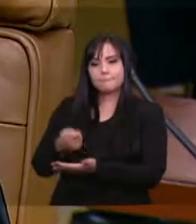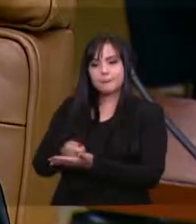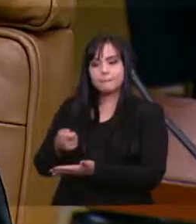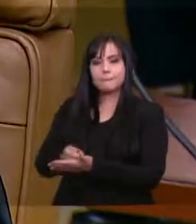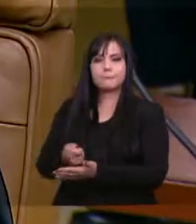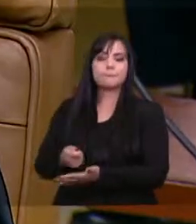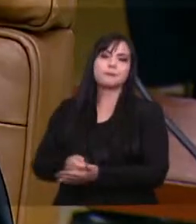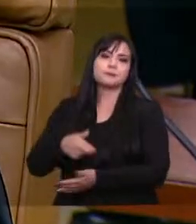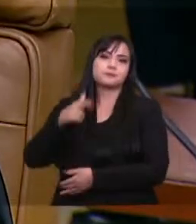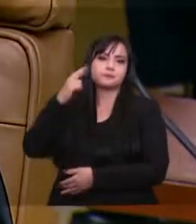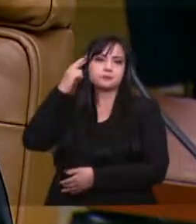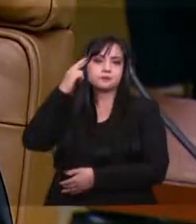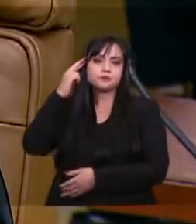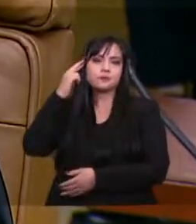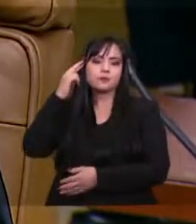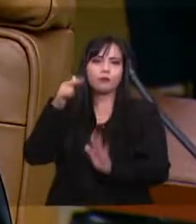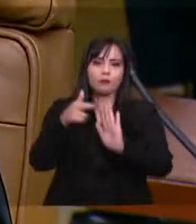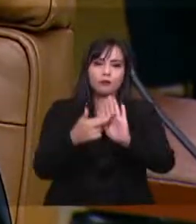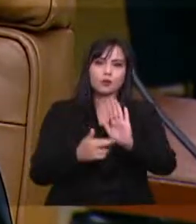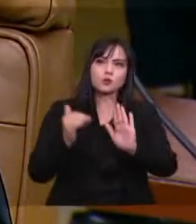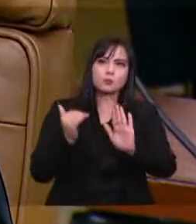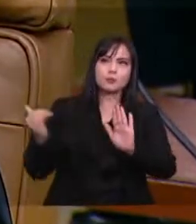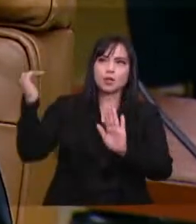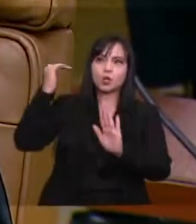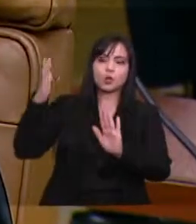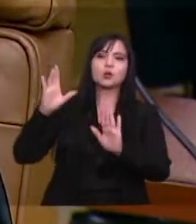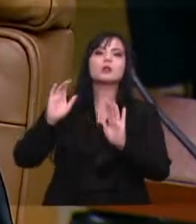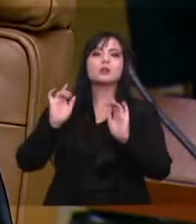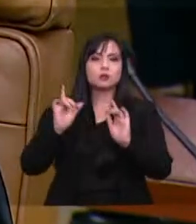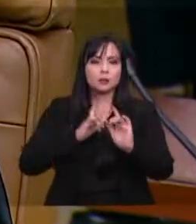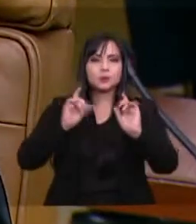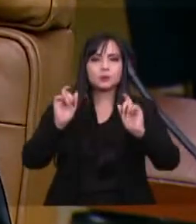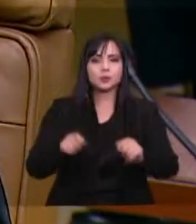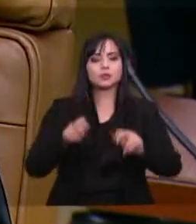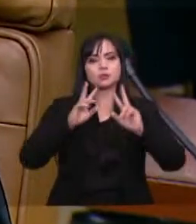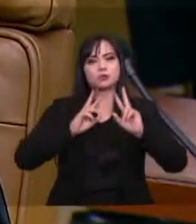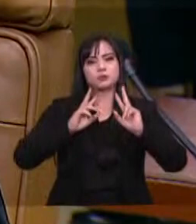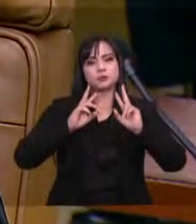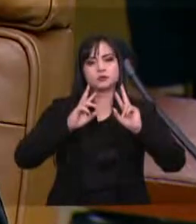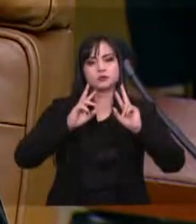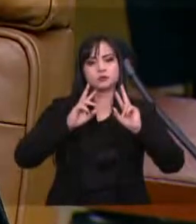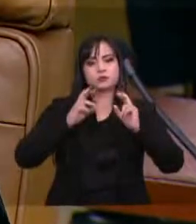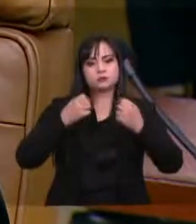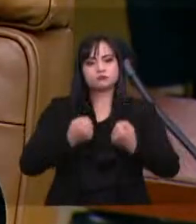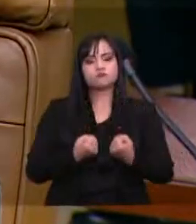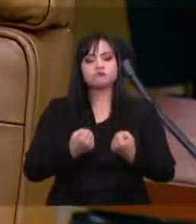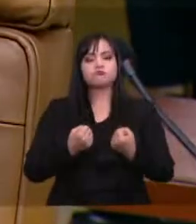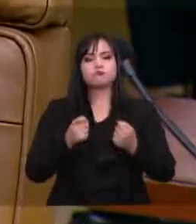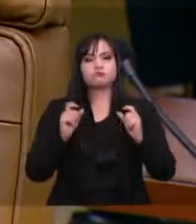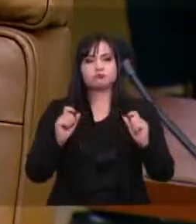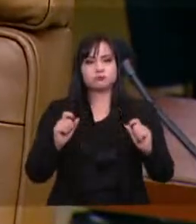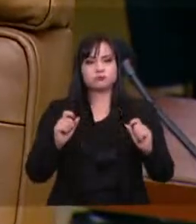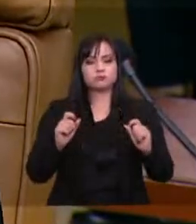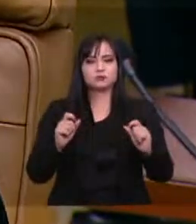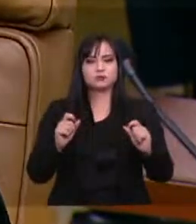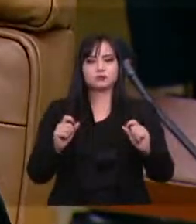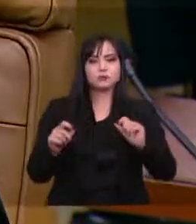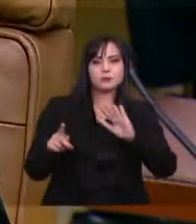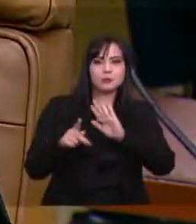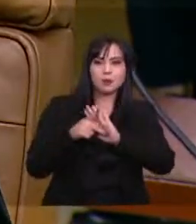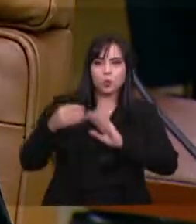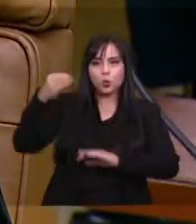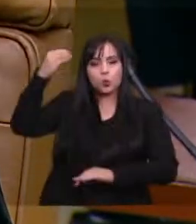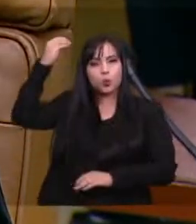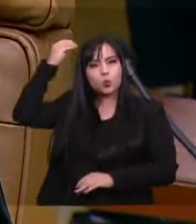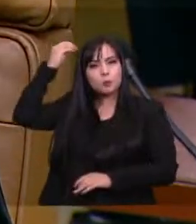de ordem de seu superior hierárquico cuja possibilidade de resistência nada obstante caracteriza